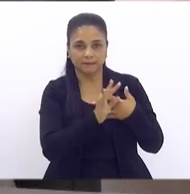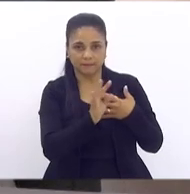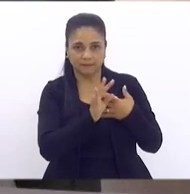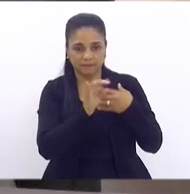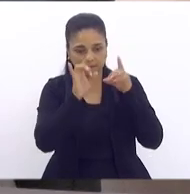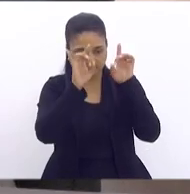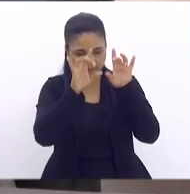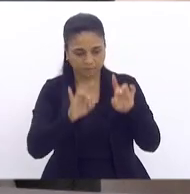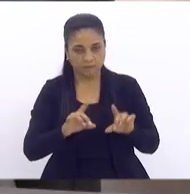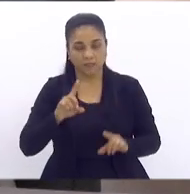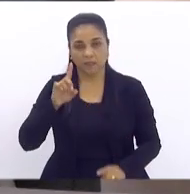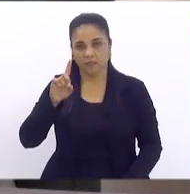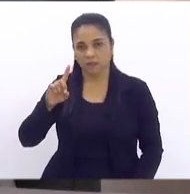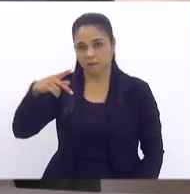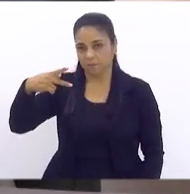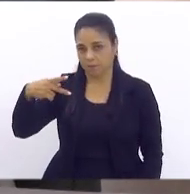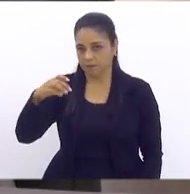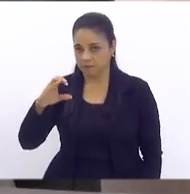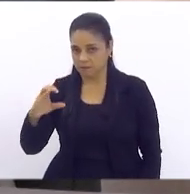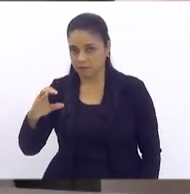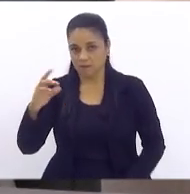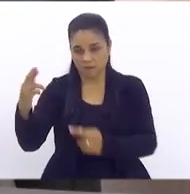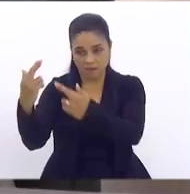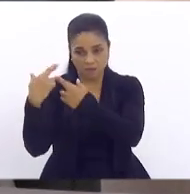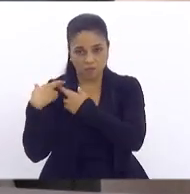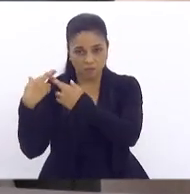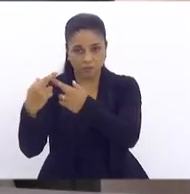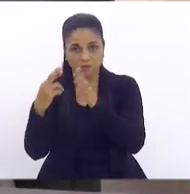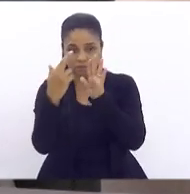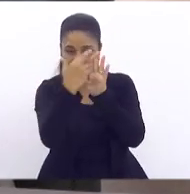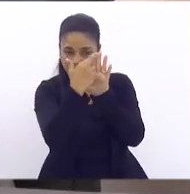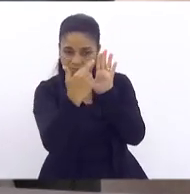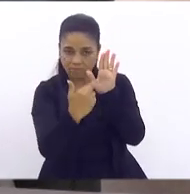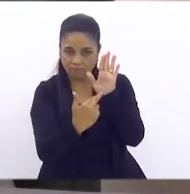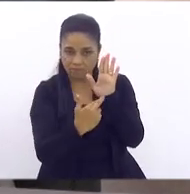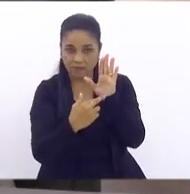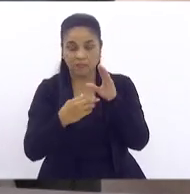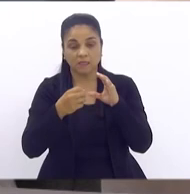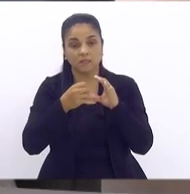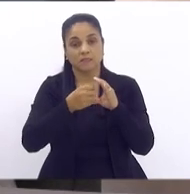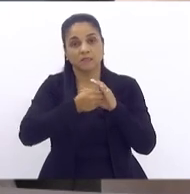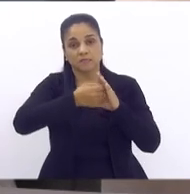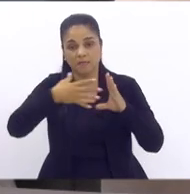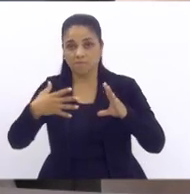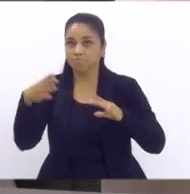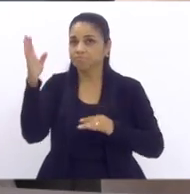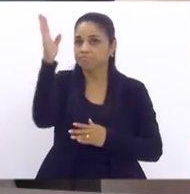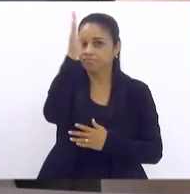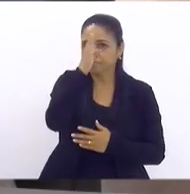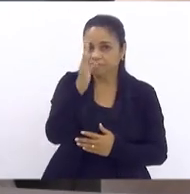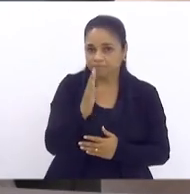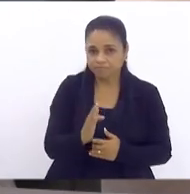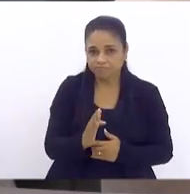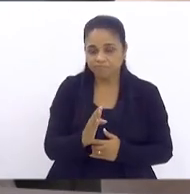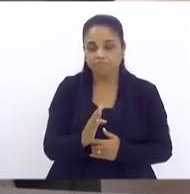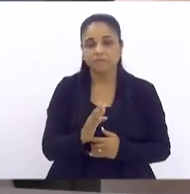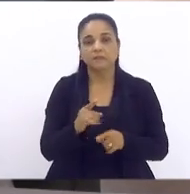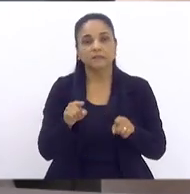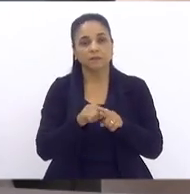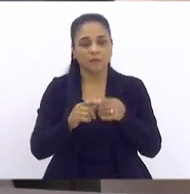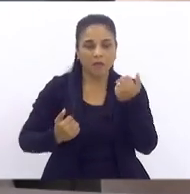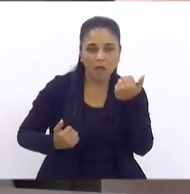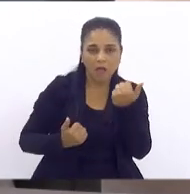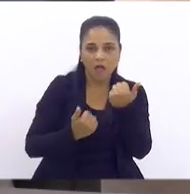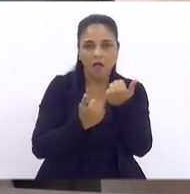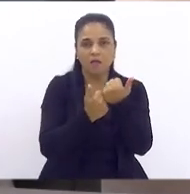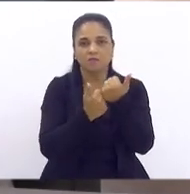a DPC é responsável por estabelecer as normas, como dito, em caráter nacional. Ainda assessora tecnicamente os